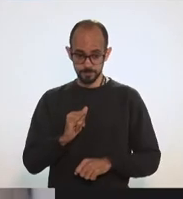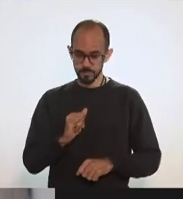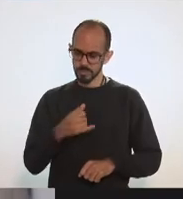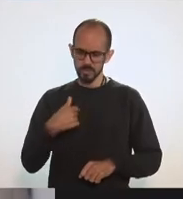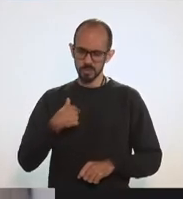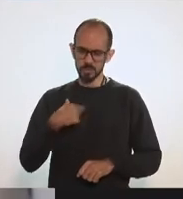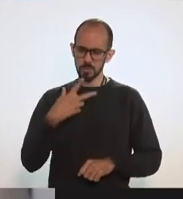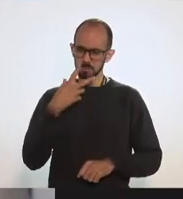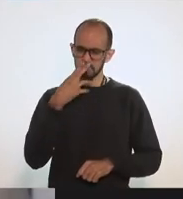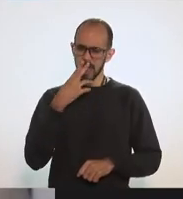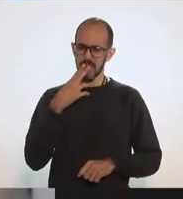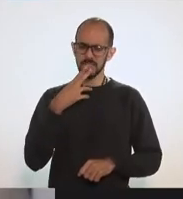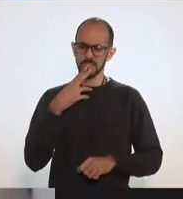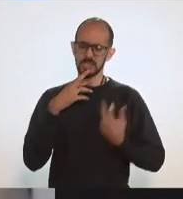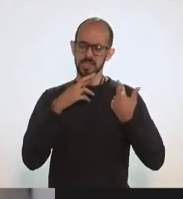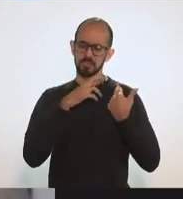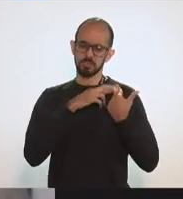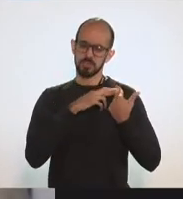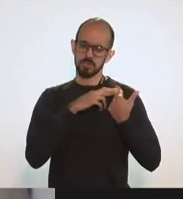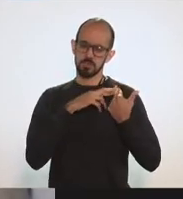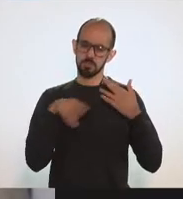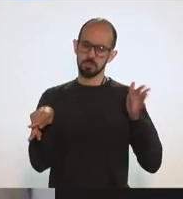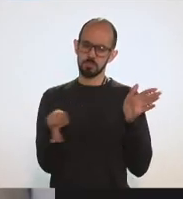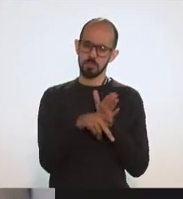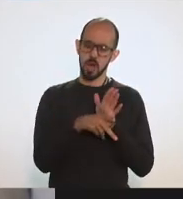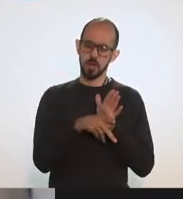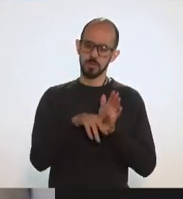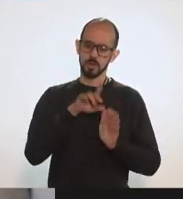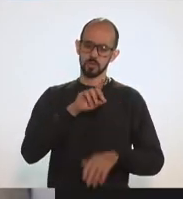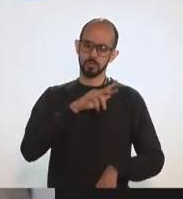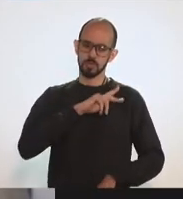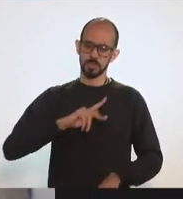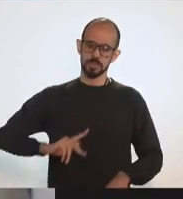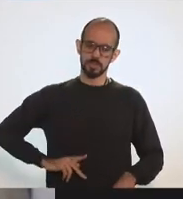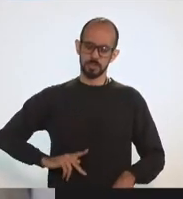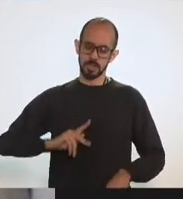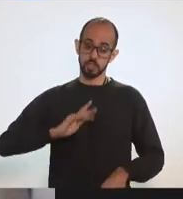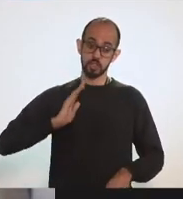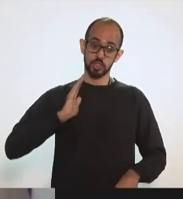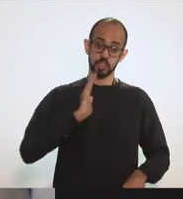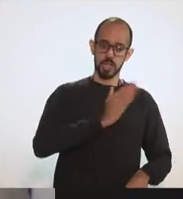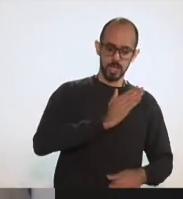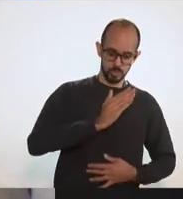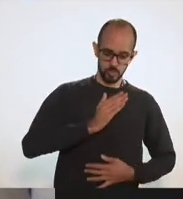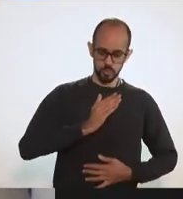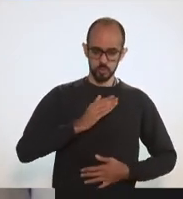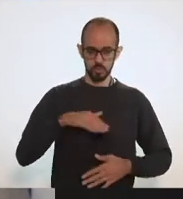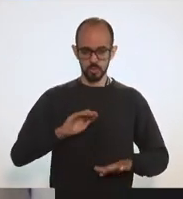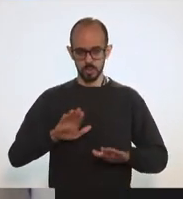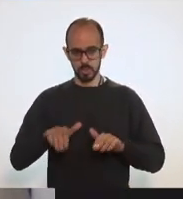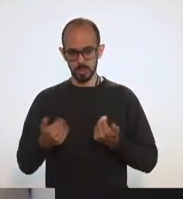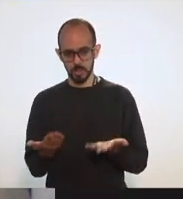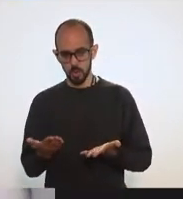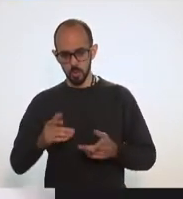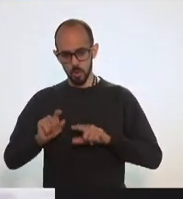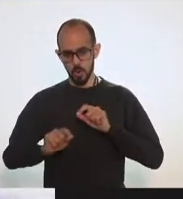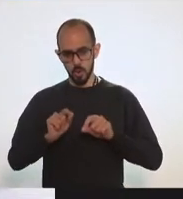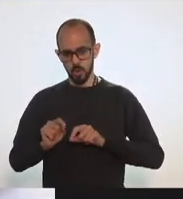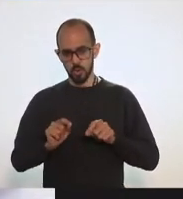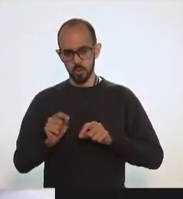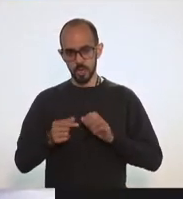ser de responsabilidade efetiva do presidente em uma análise direta. E aí eu não estou tirando isso